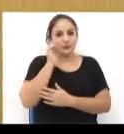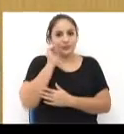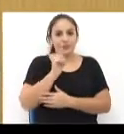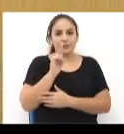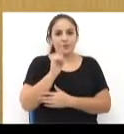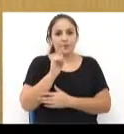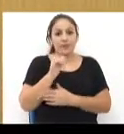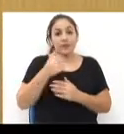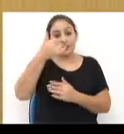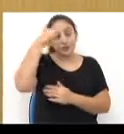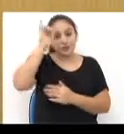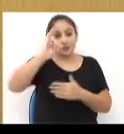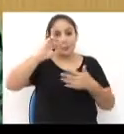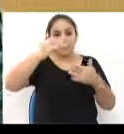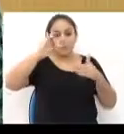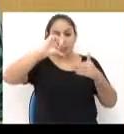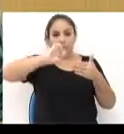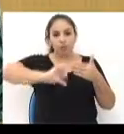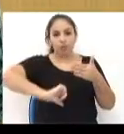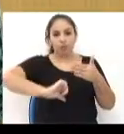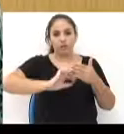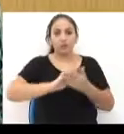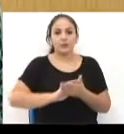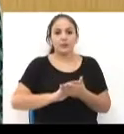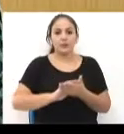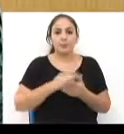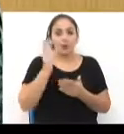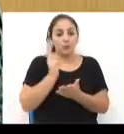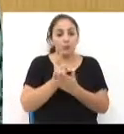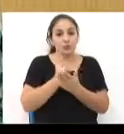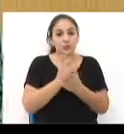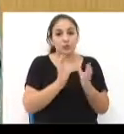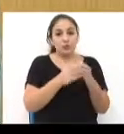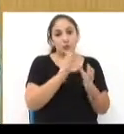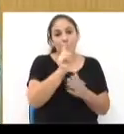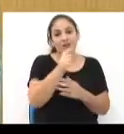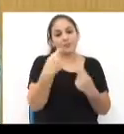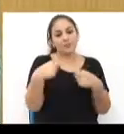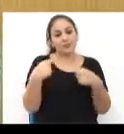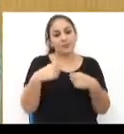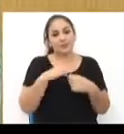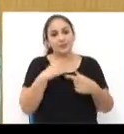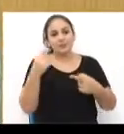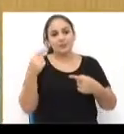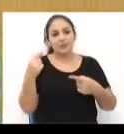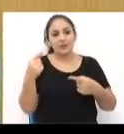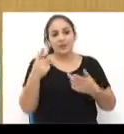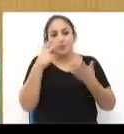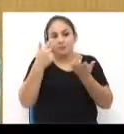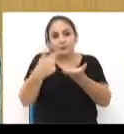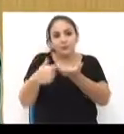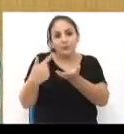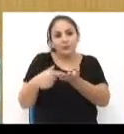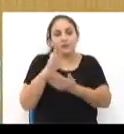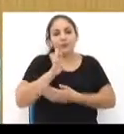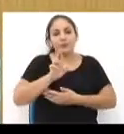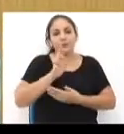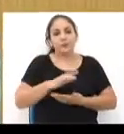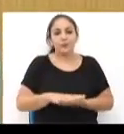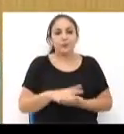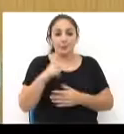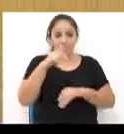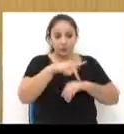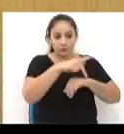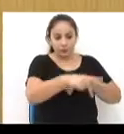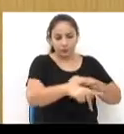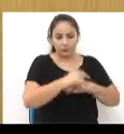para a divisão de acesso. Para seguir na Série A, o time precisava de uma combinação de resultados. Além do Passo